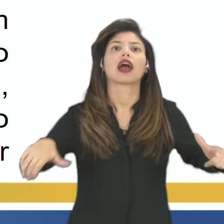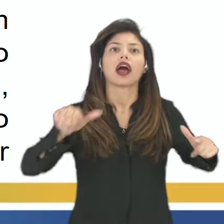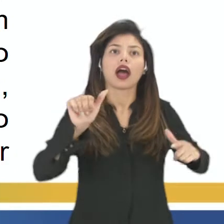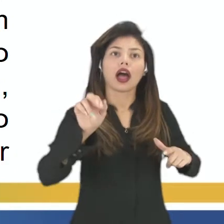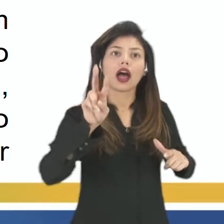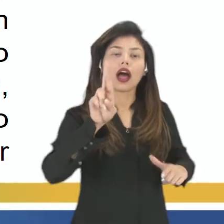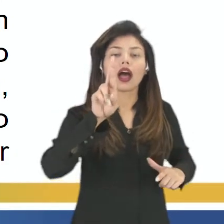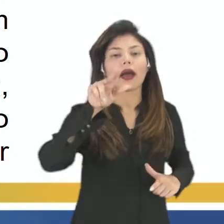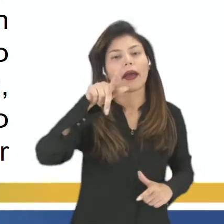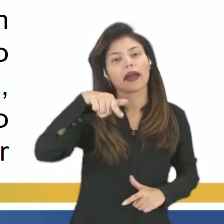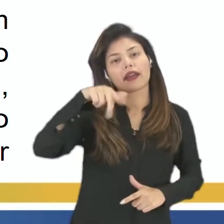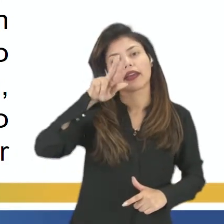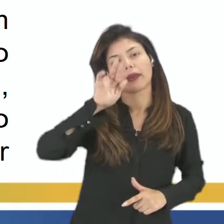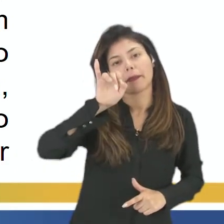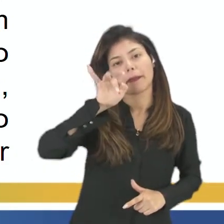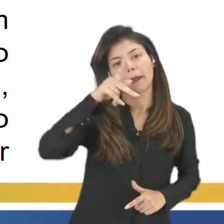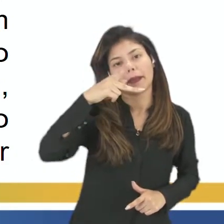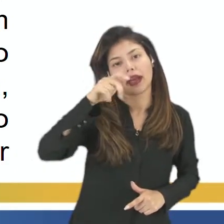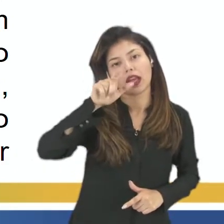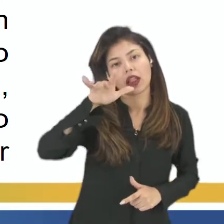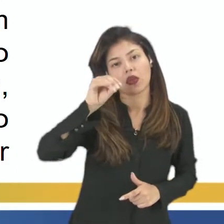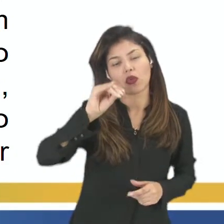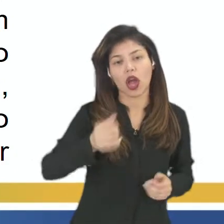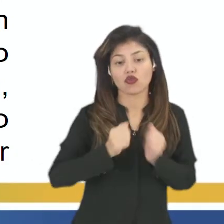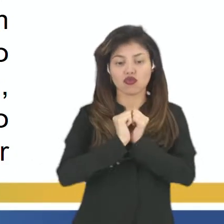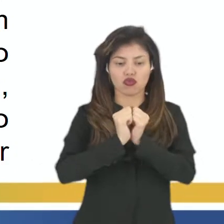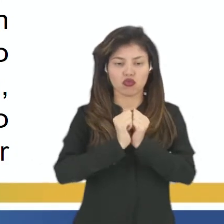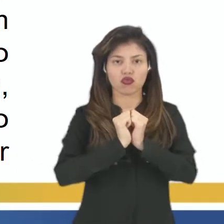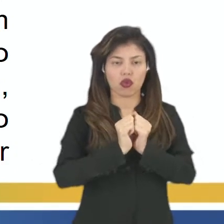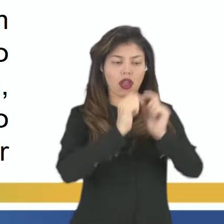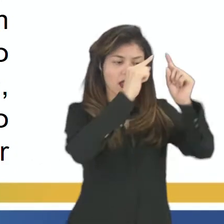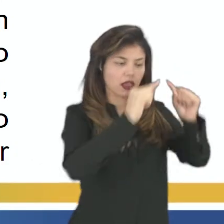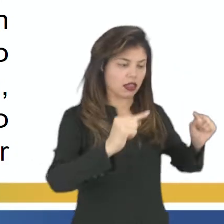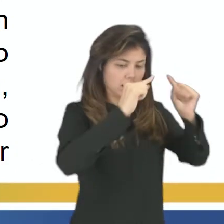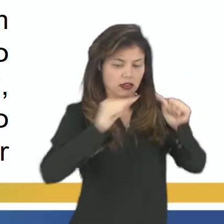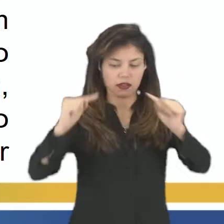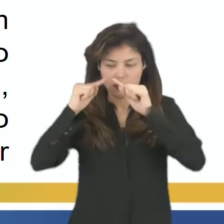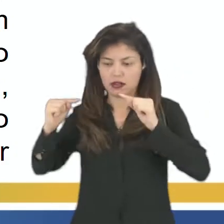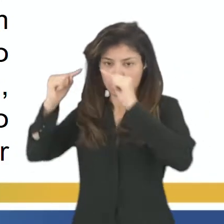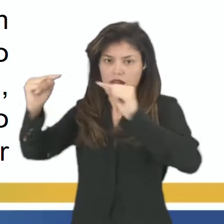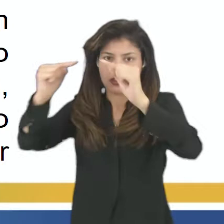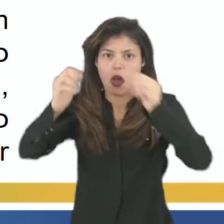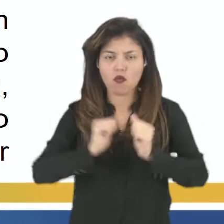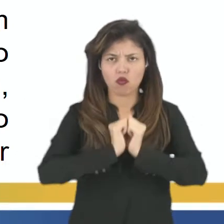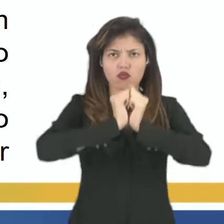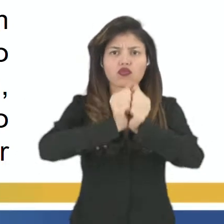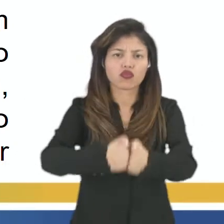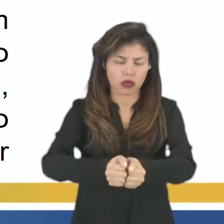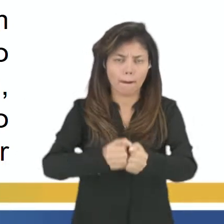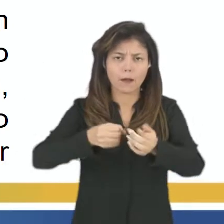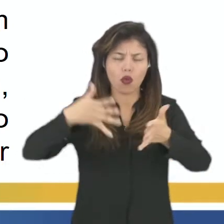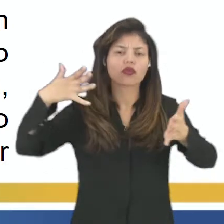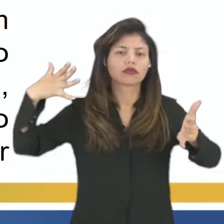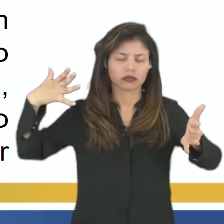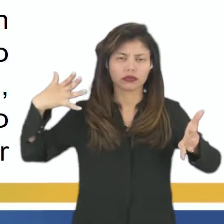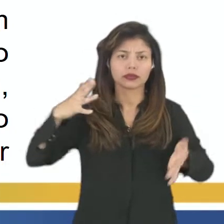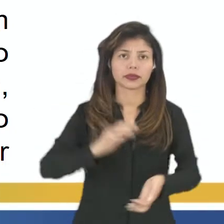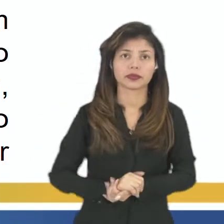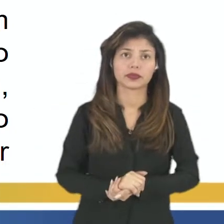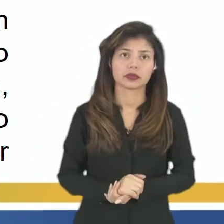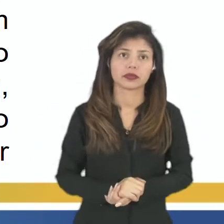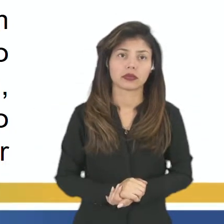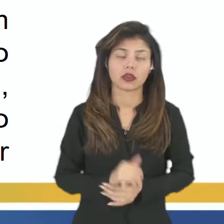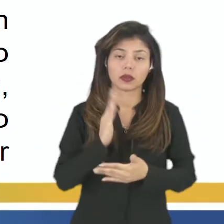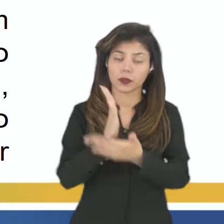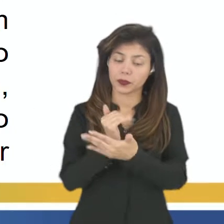arquipélago, professor? Arquipélagos são um conjunto de ilhas. Então o Japão ele é formado por várias ilhas, né? O Japão não